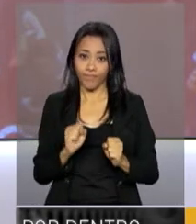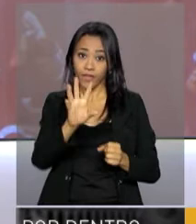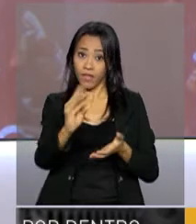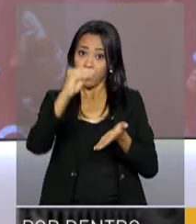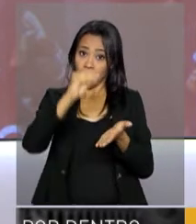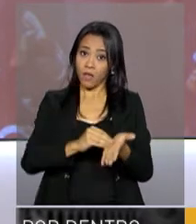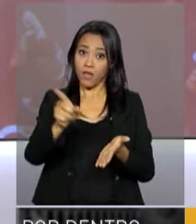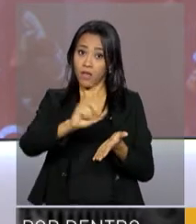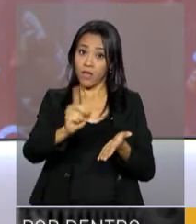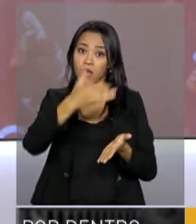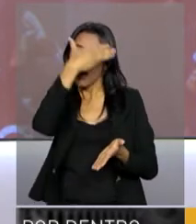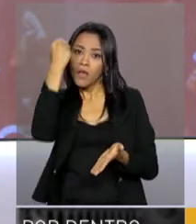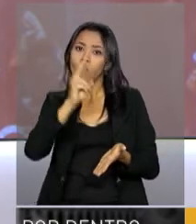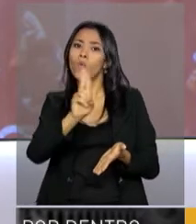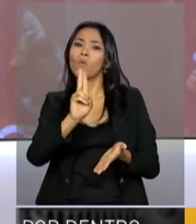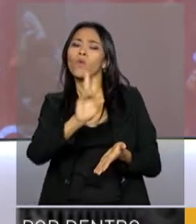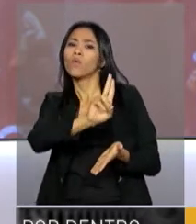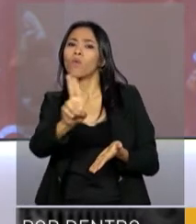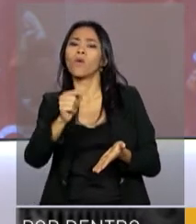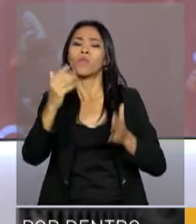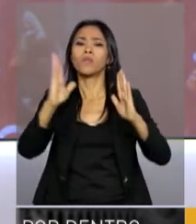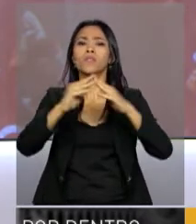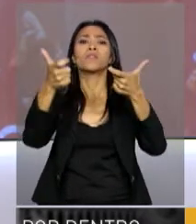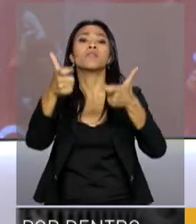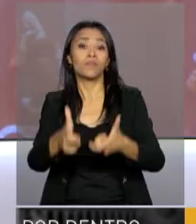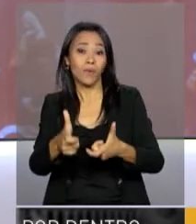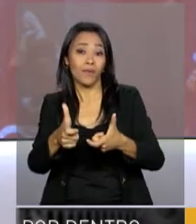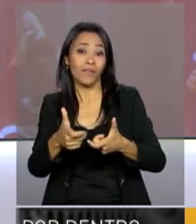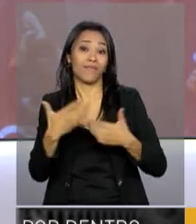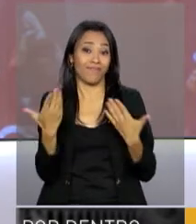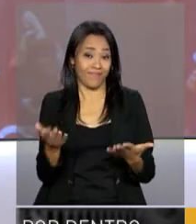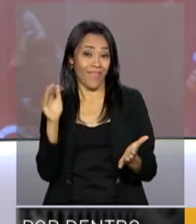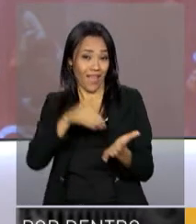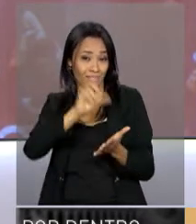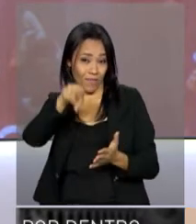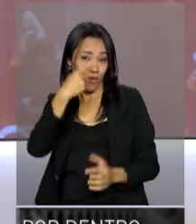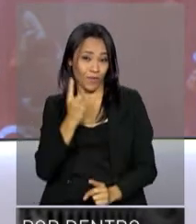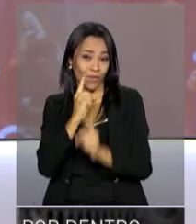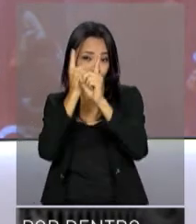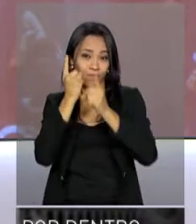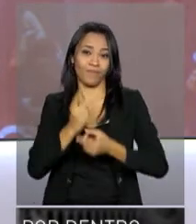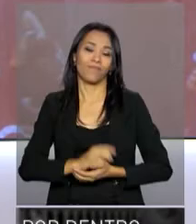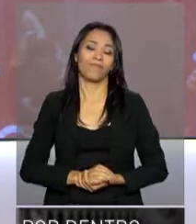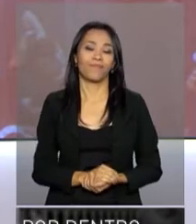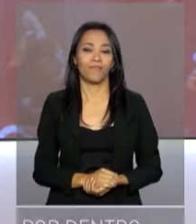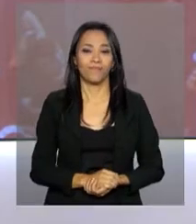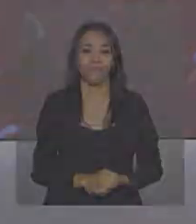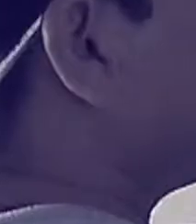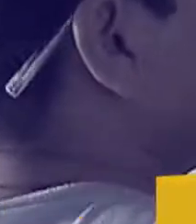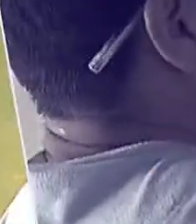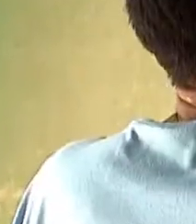pordentrodogoverno@presidencia.gov.br. Não se esqueça de informar o seu nome e a cidade onde você mora. Até o próximo programa.